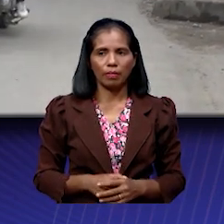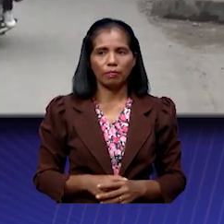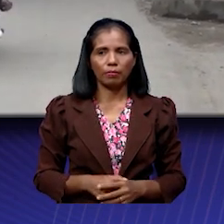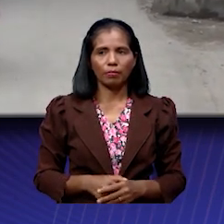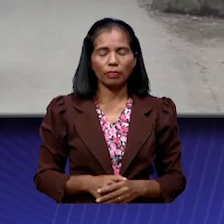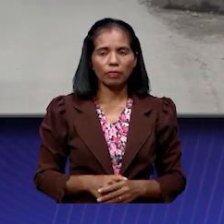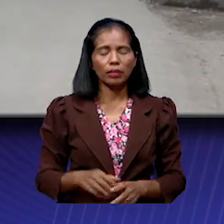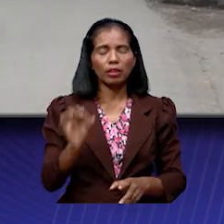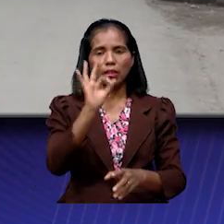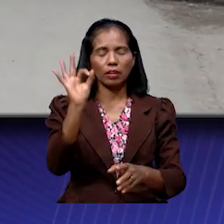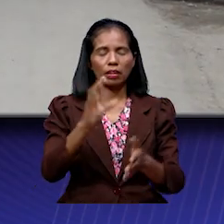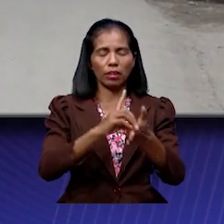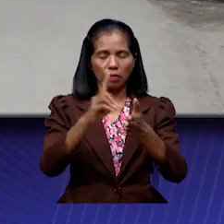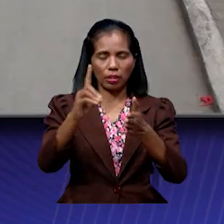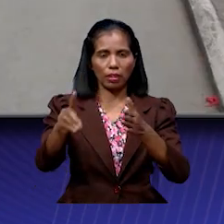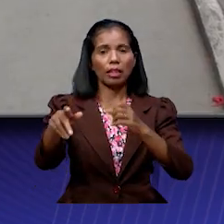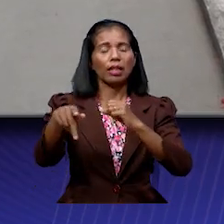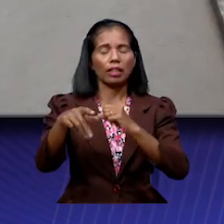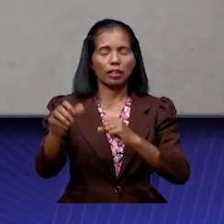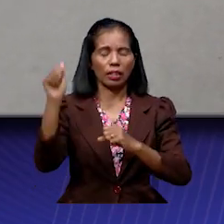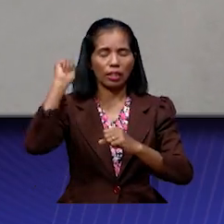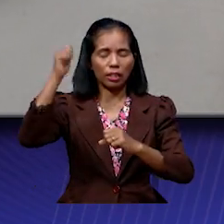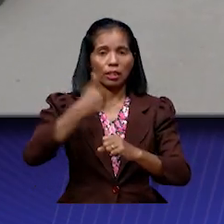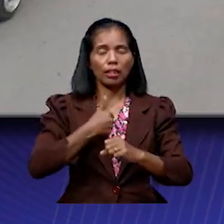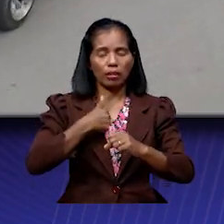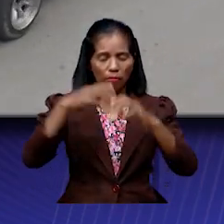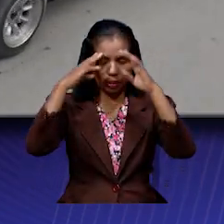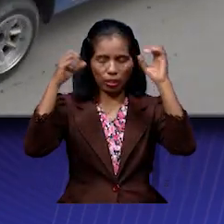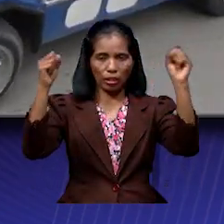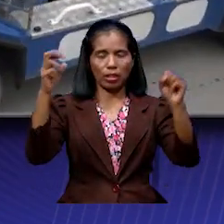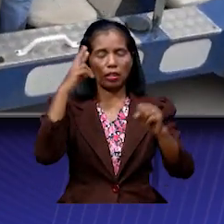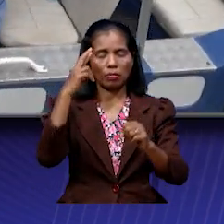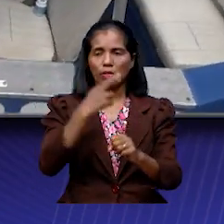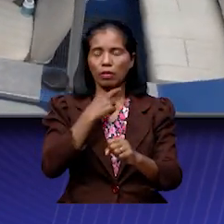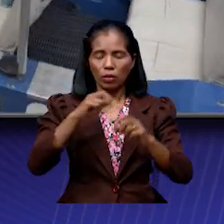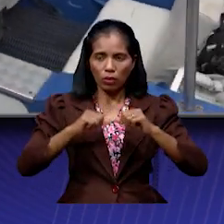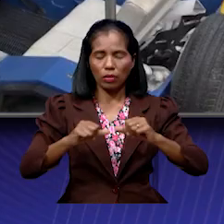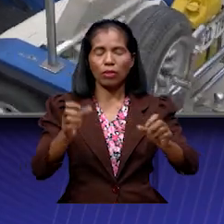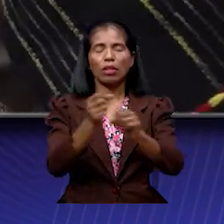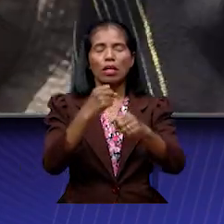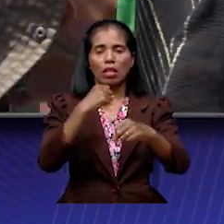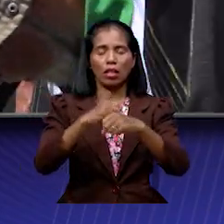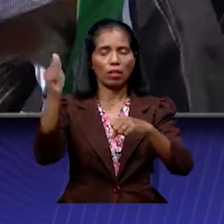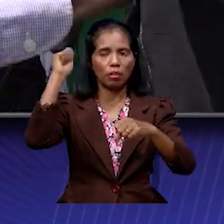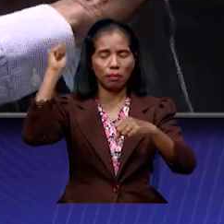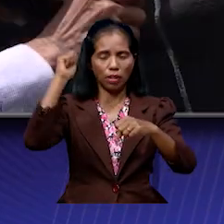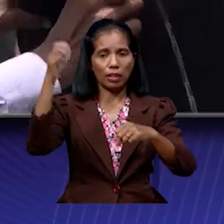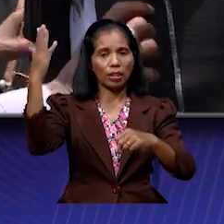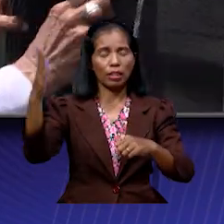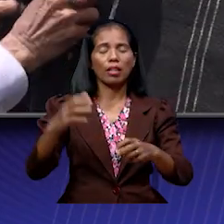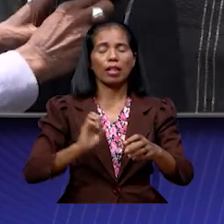E esta semana, o candidato presidente da República José Ramos Horta continua a campanha e a campo futebol Gleno,